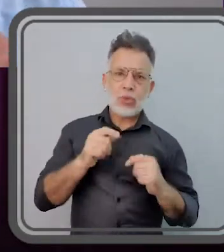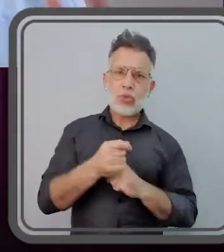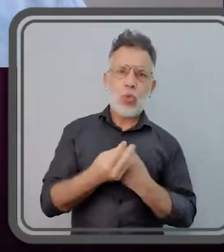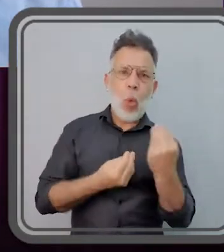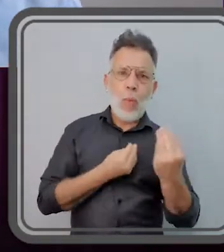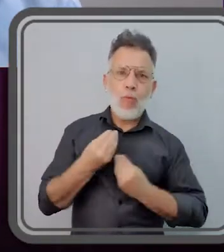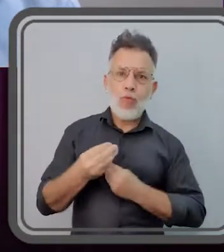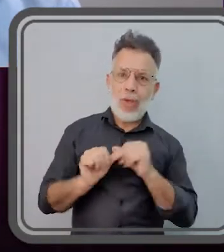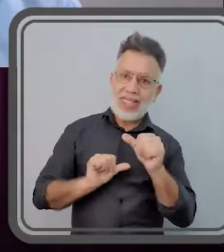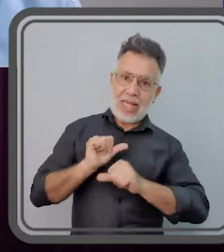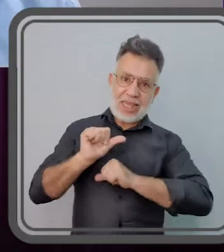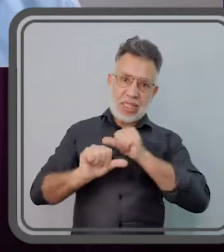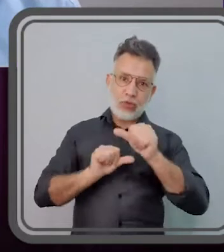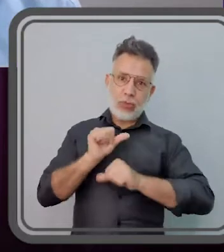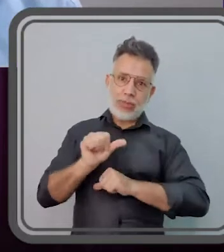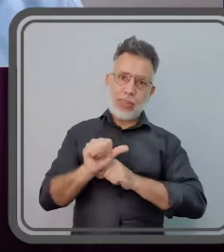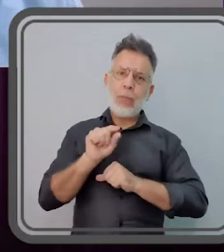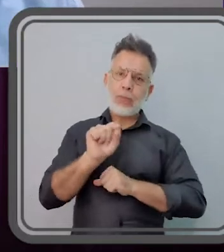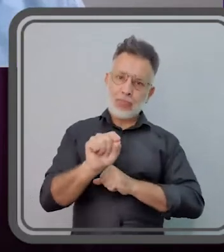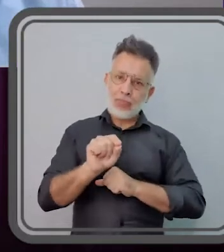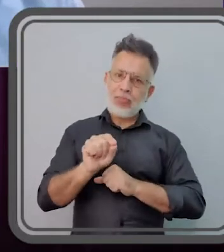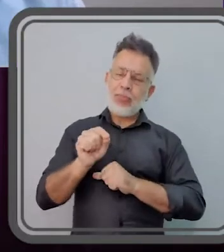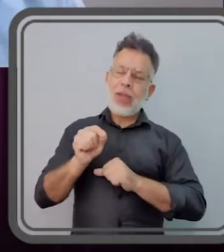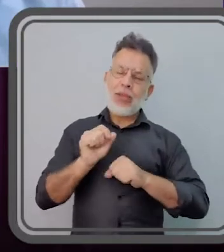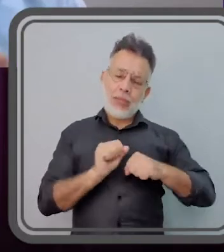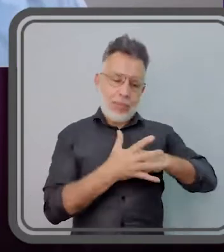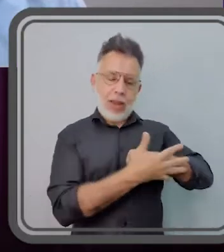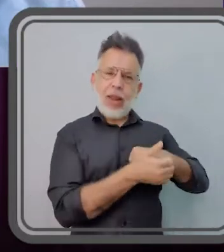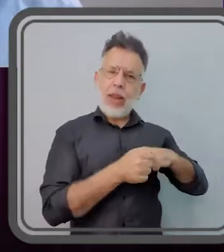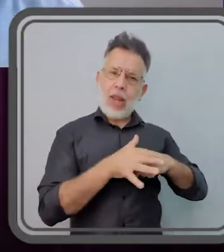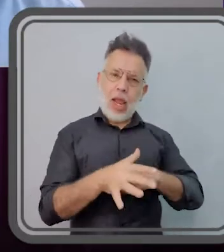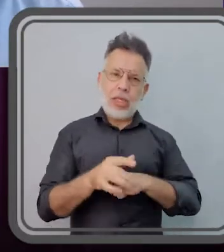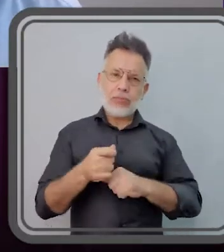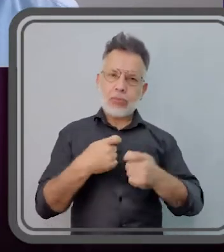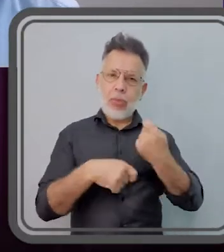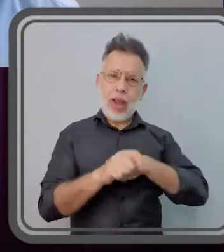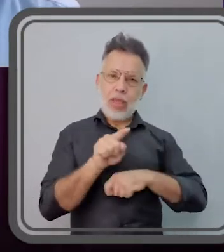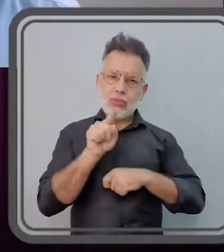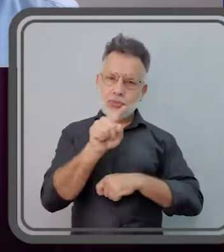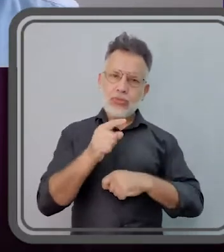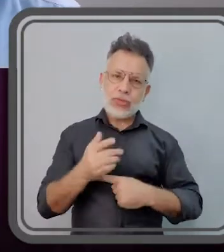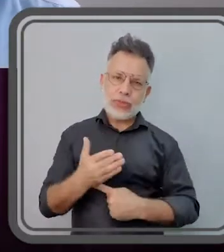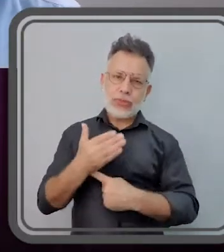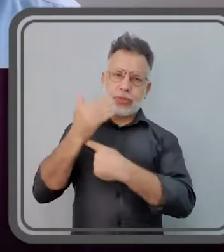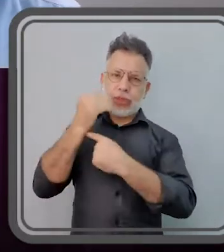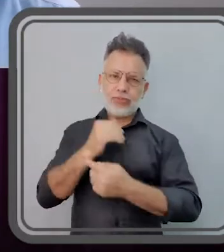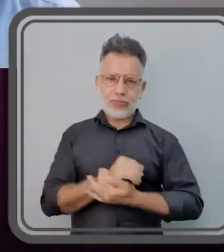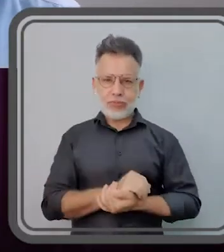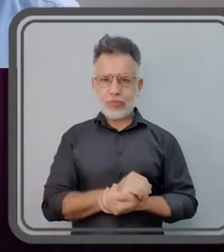Como foi essa transformação que a pandemia trouxe, né, para o mercado de vocês?